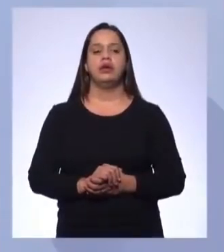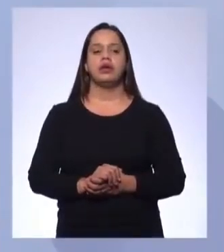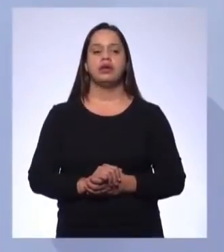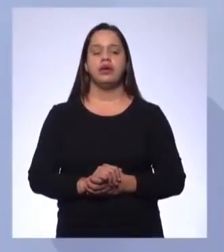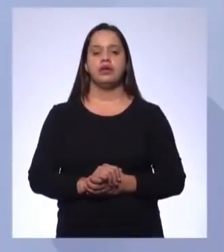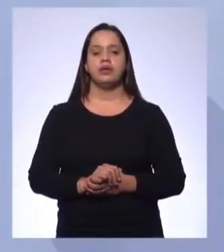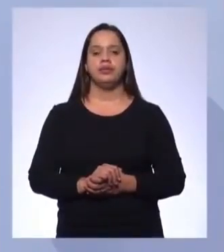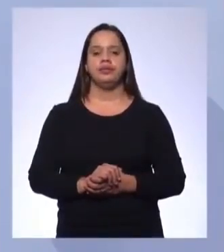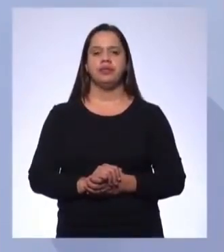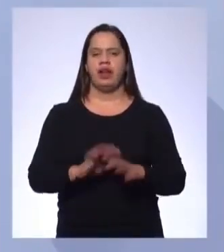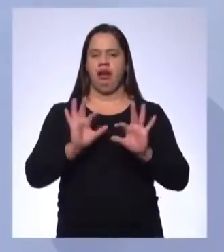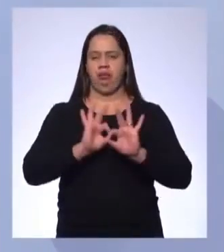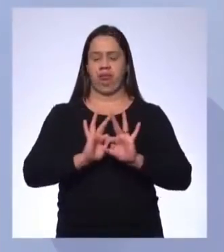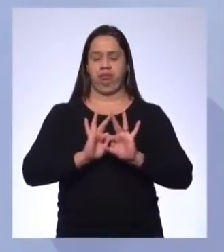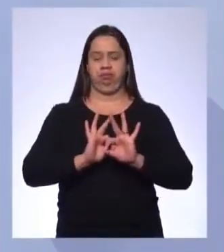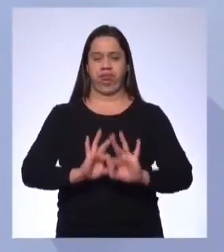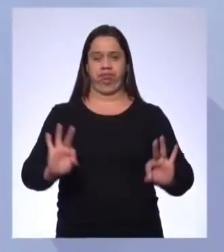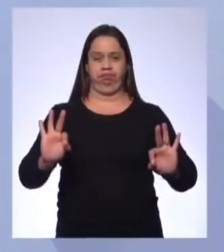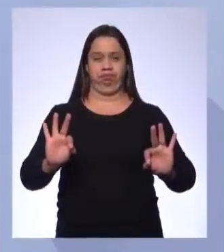Terrível.